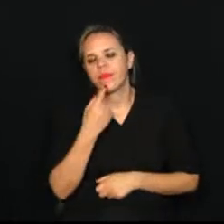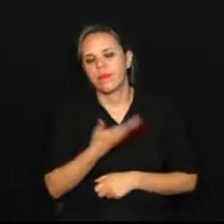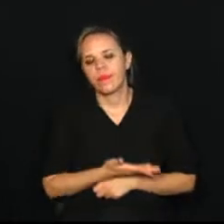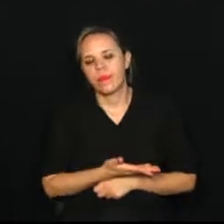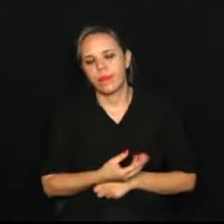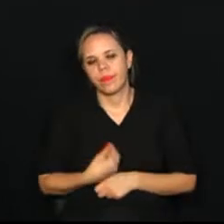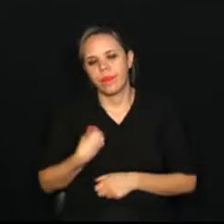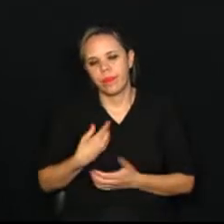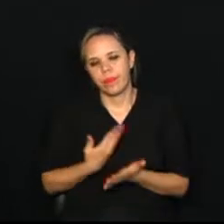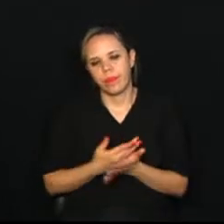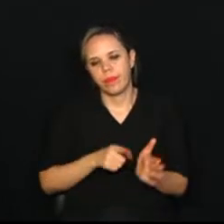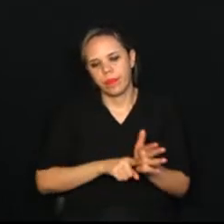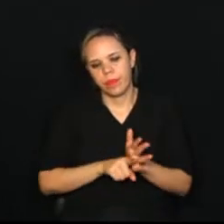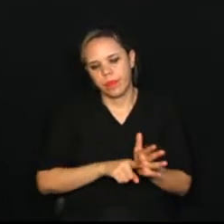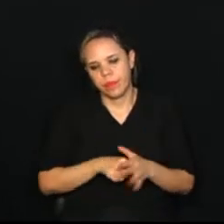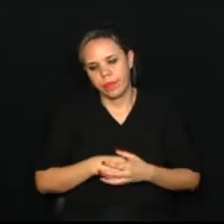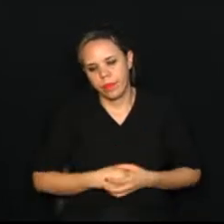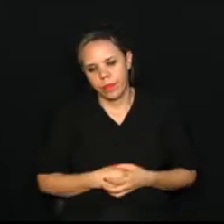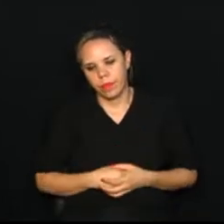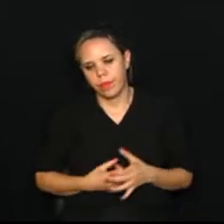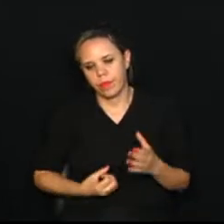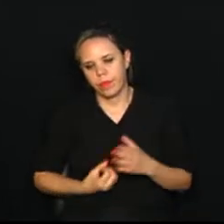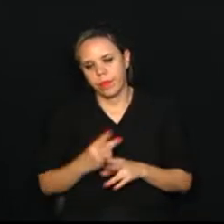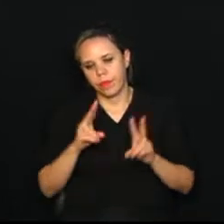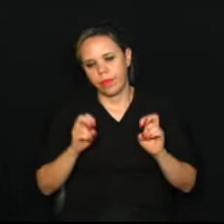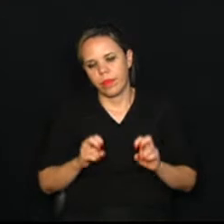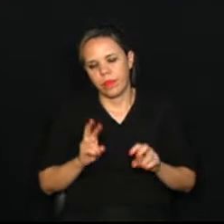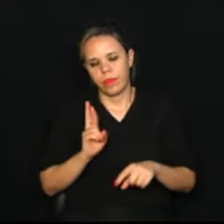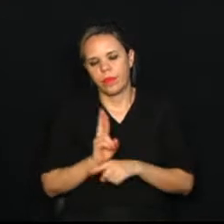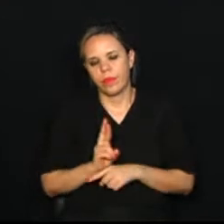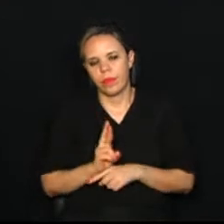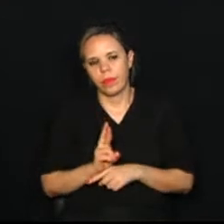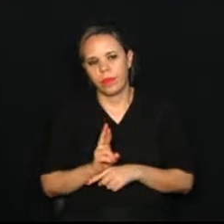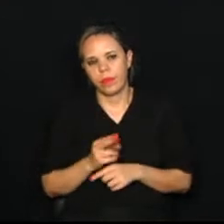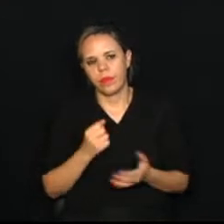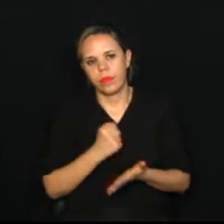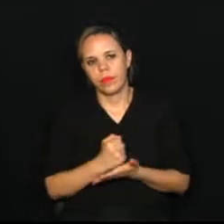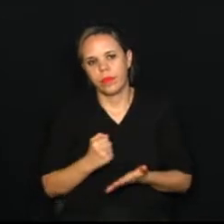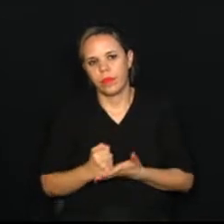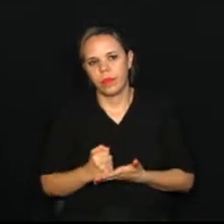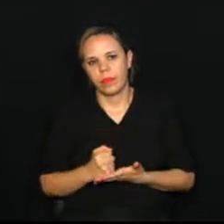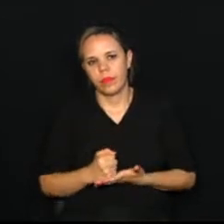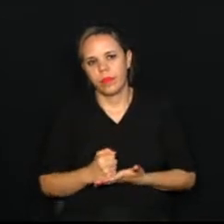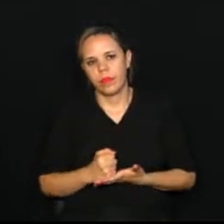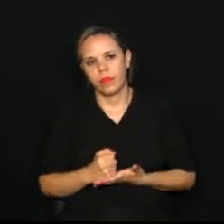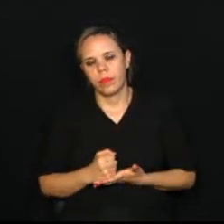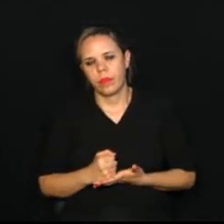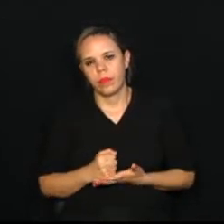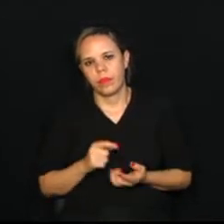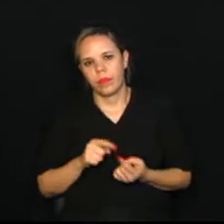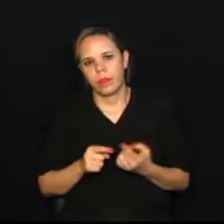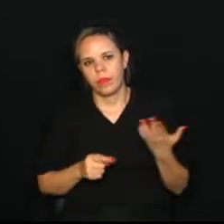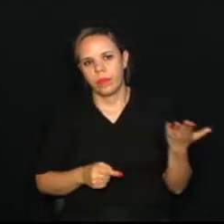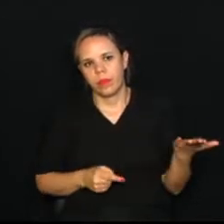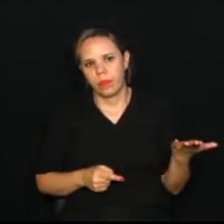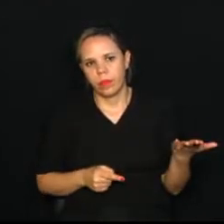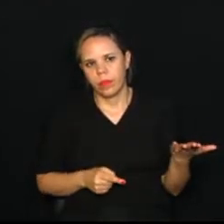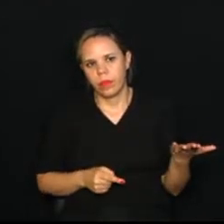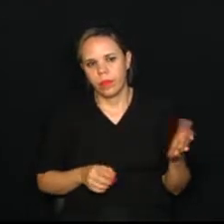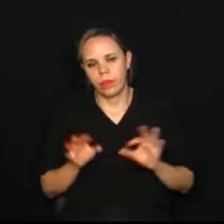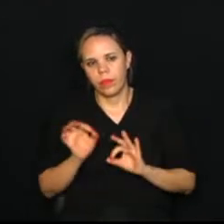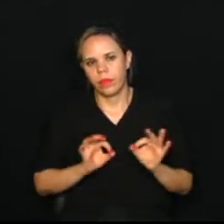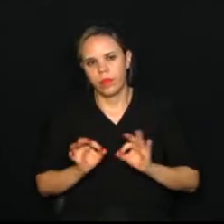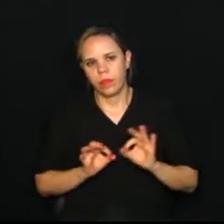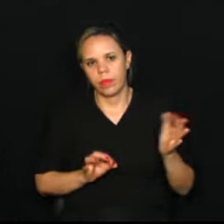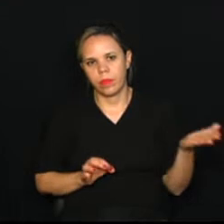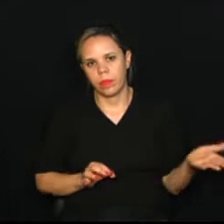está estudando isso, vai criar um termo de referência para contratação nessa direção e nós queremos estar preparados